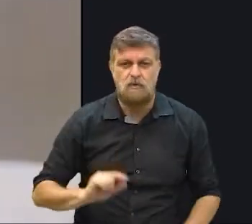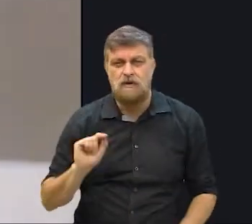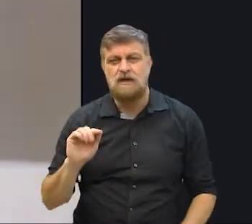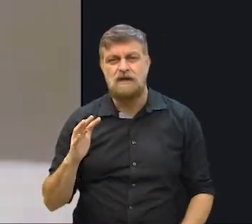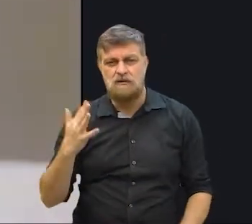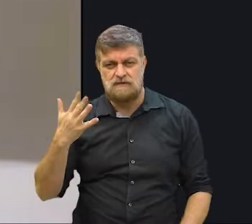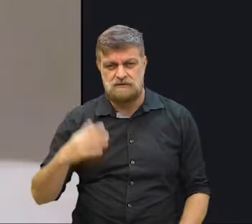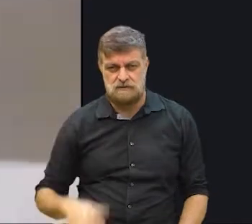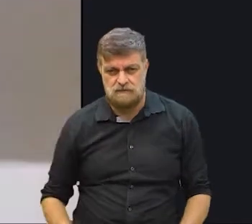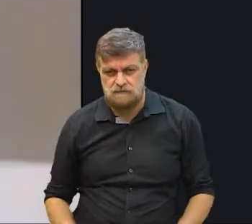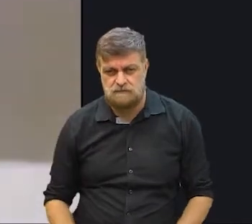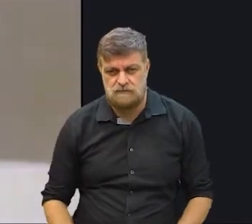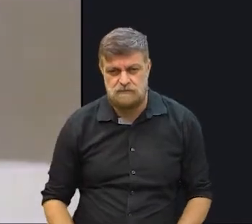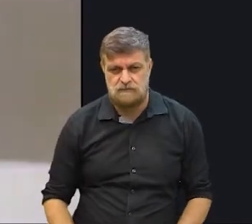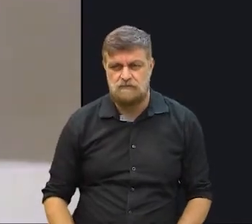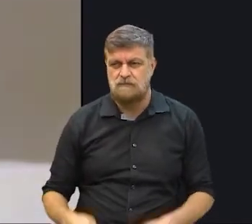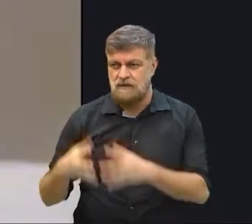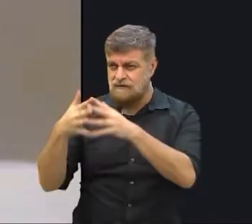Mundial,